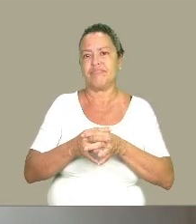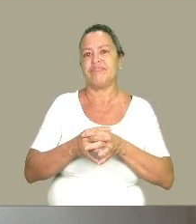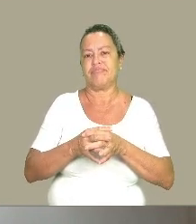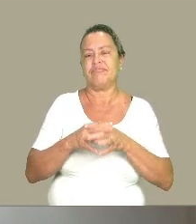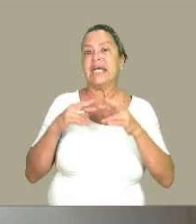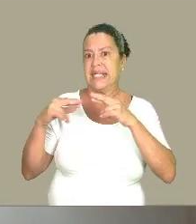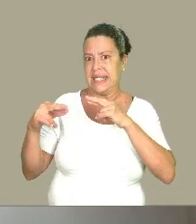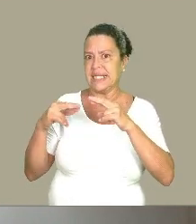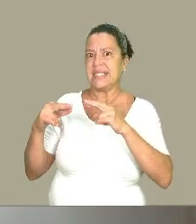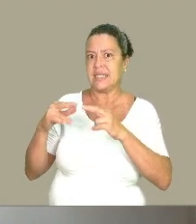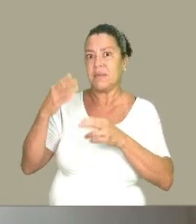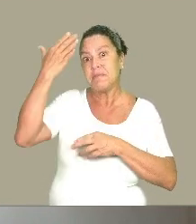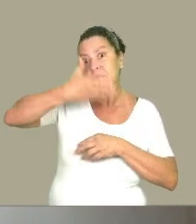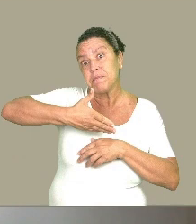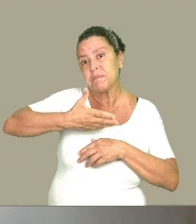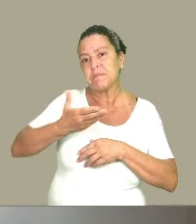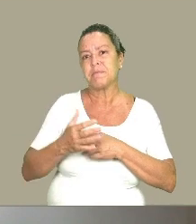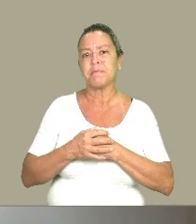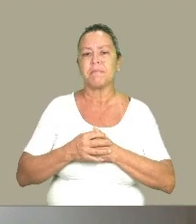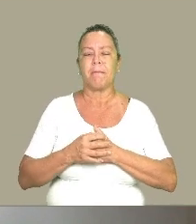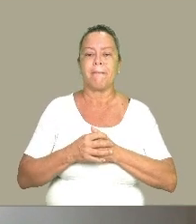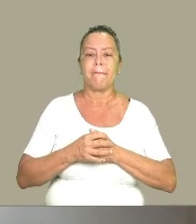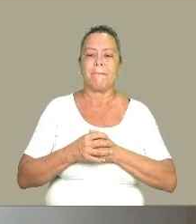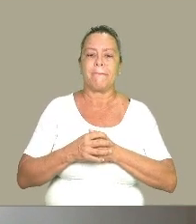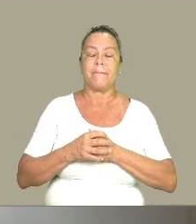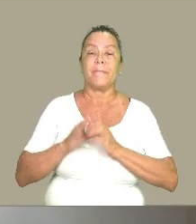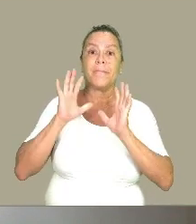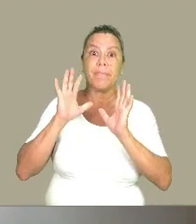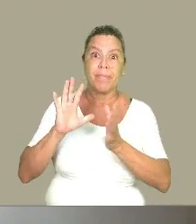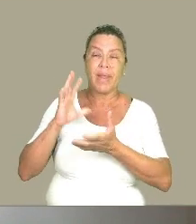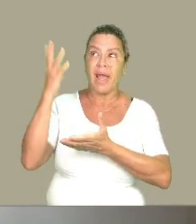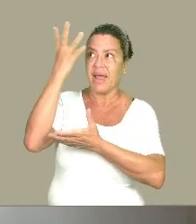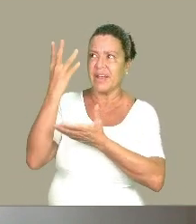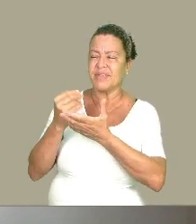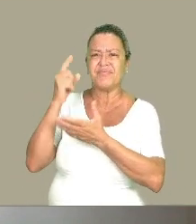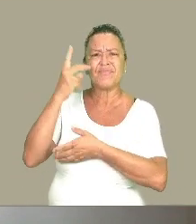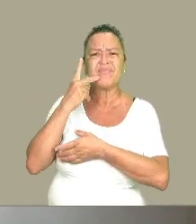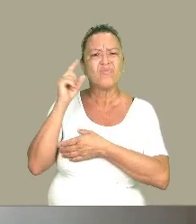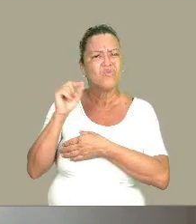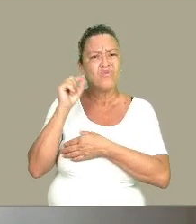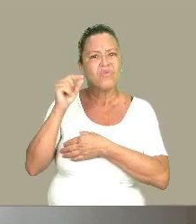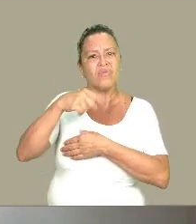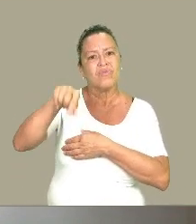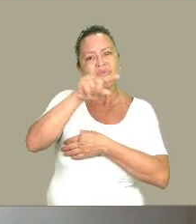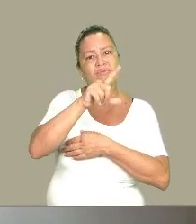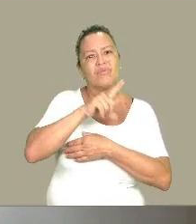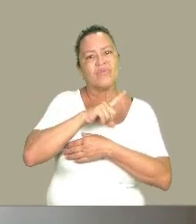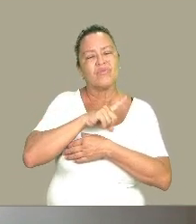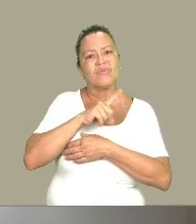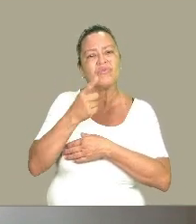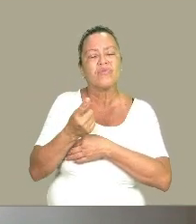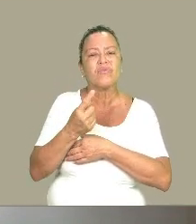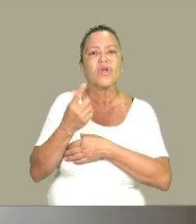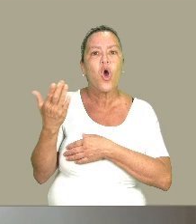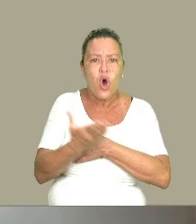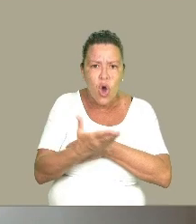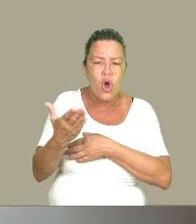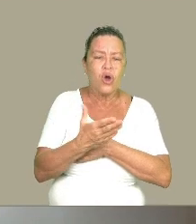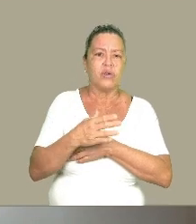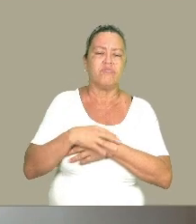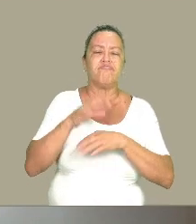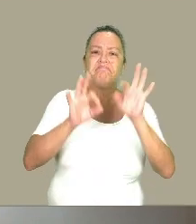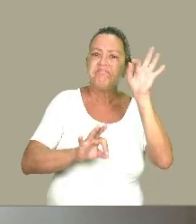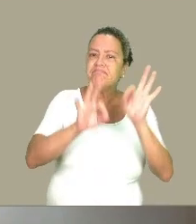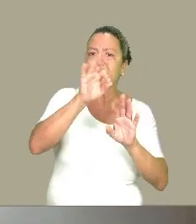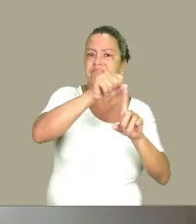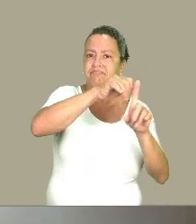relação. Mas a espiritualidade vem nos dizer que se no estágio atual que estamos, nessa organização